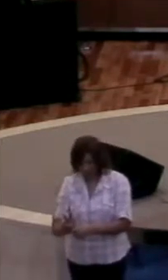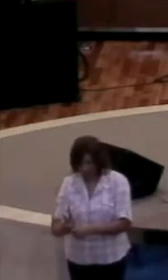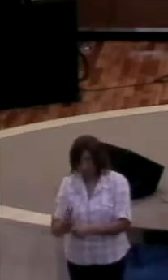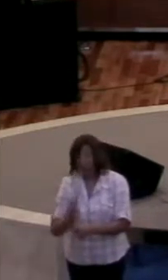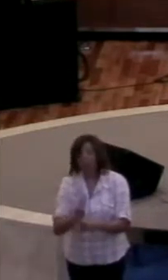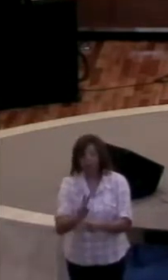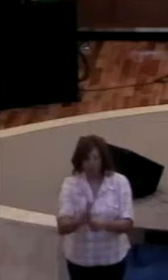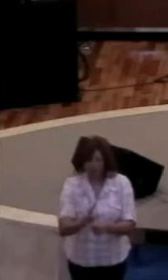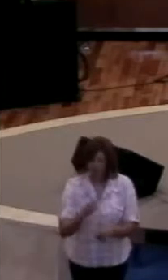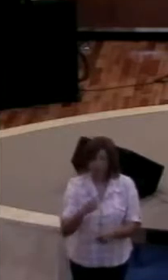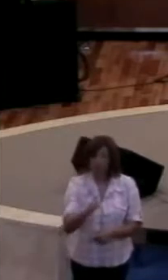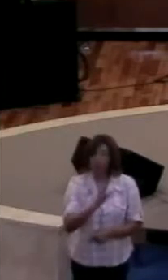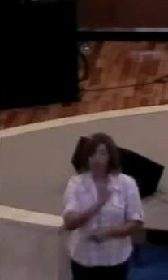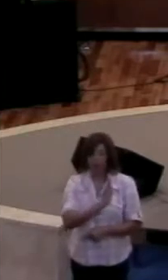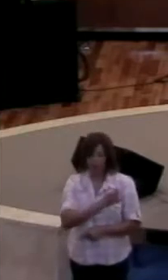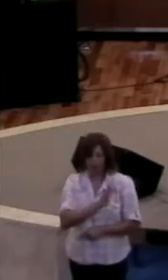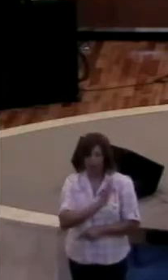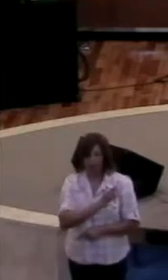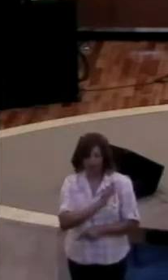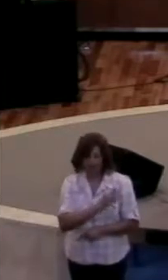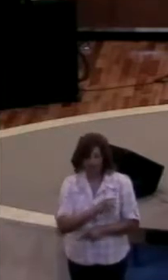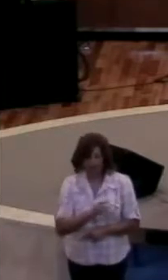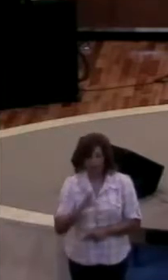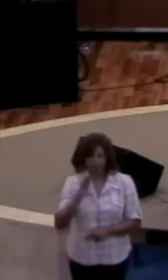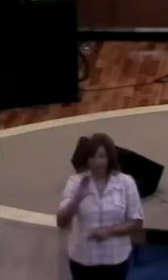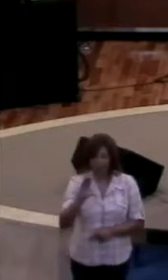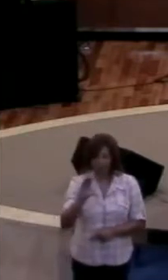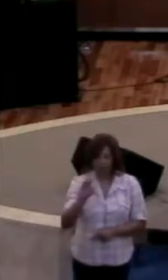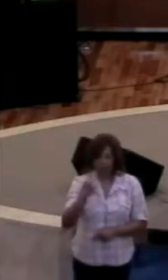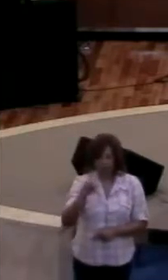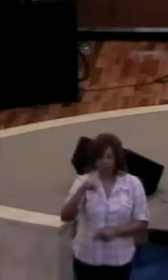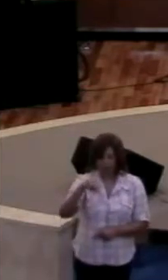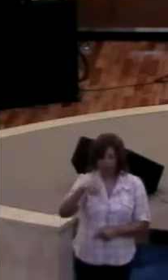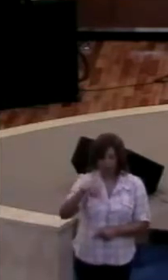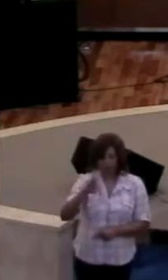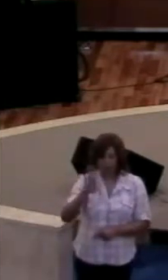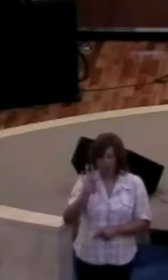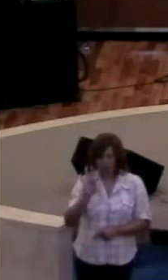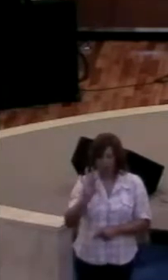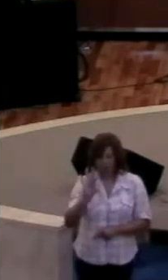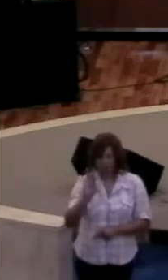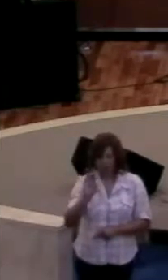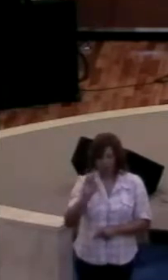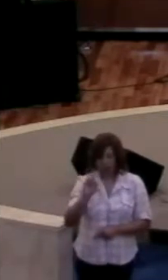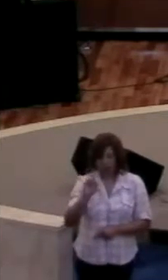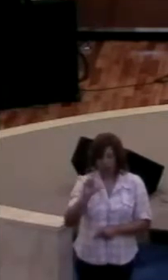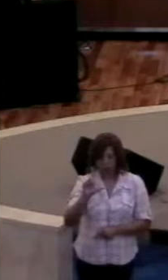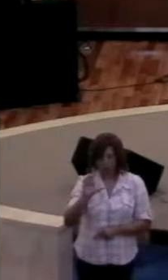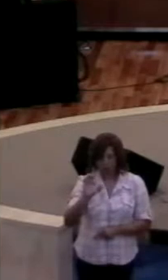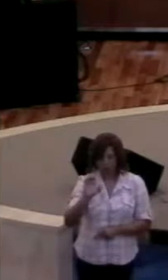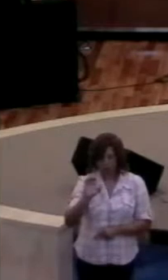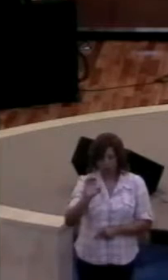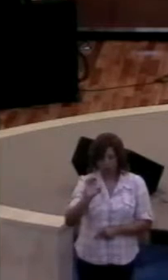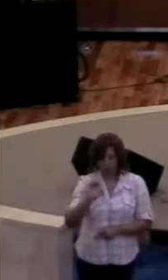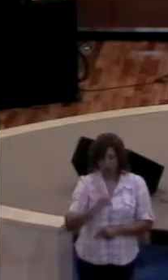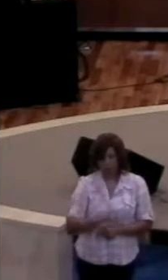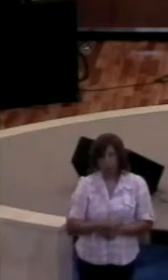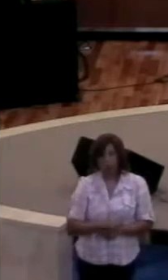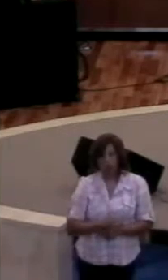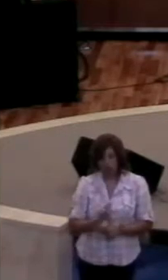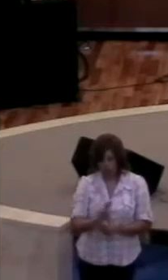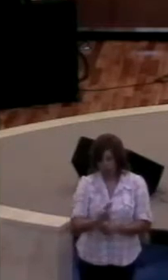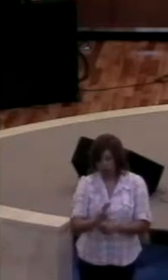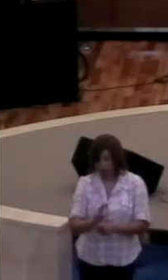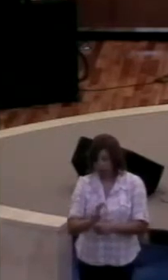Ah, meu irmão, entenda essa verdade. O teu Deus não perde o controle de nada. O teu Deus não perde o controle